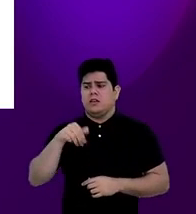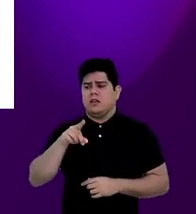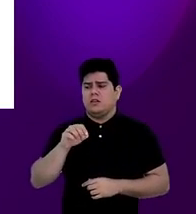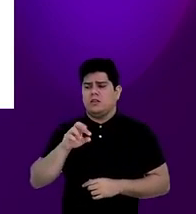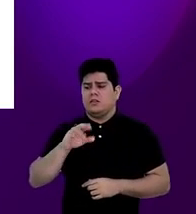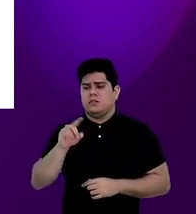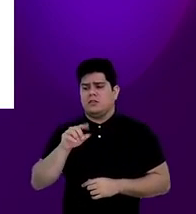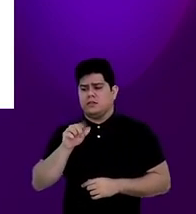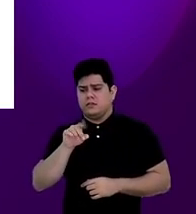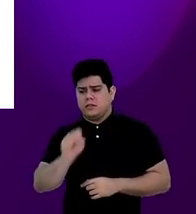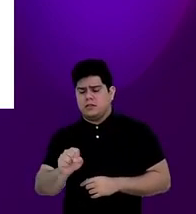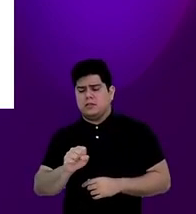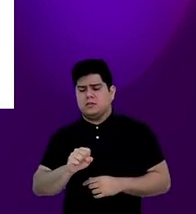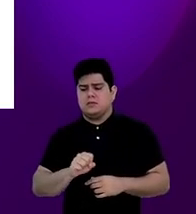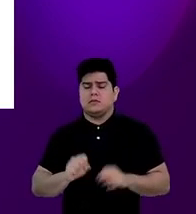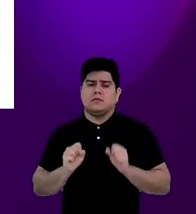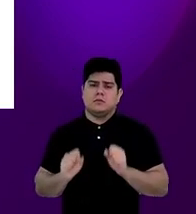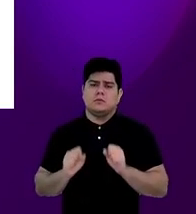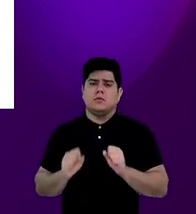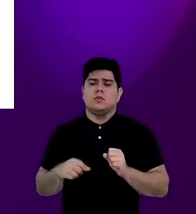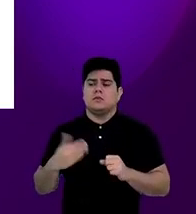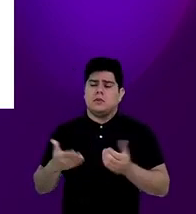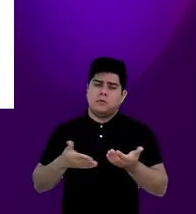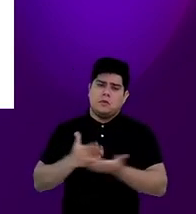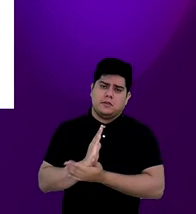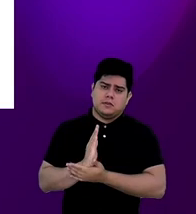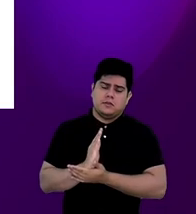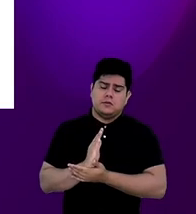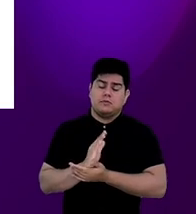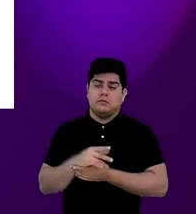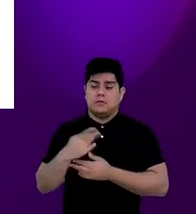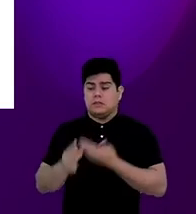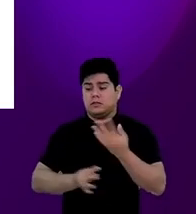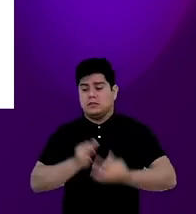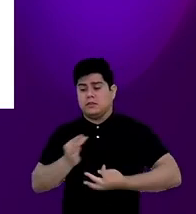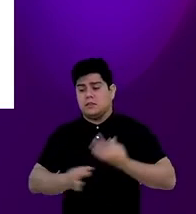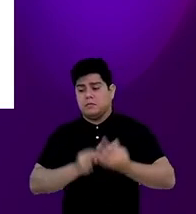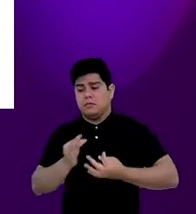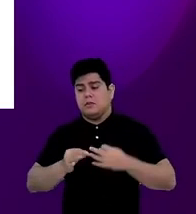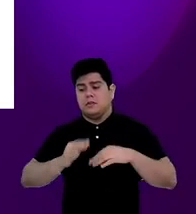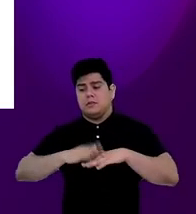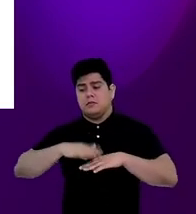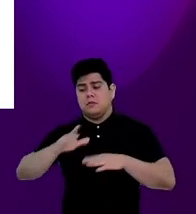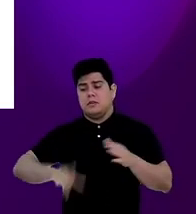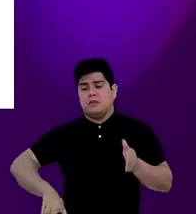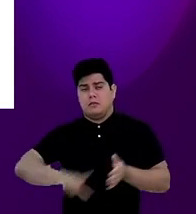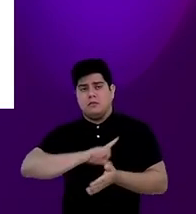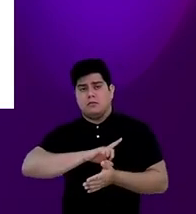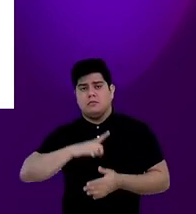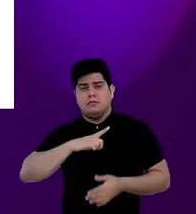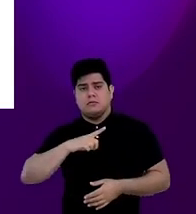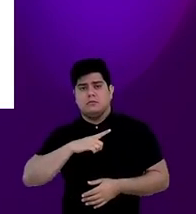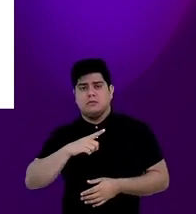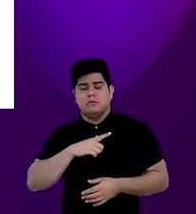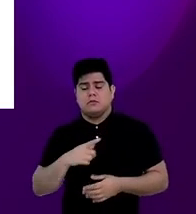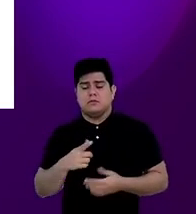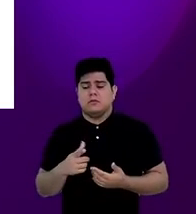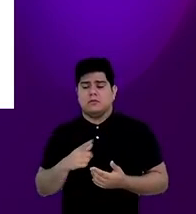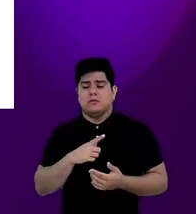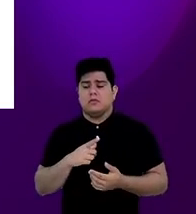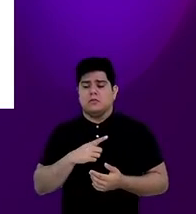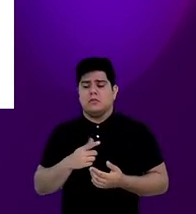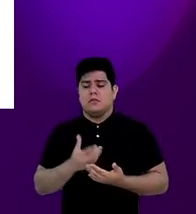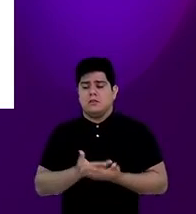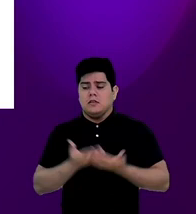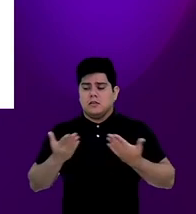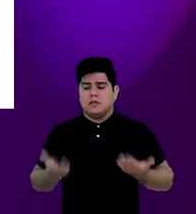levar à aprovação dessa terapia em linhas mais precoces. A gente tem um CARTITUDE-4, pacientes com 1